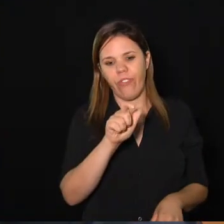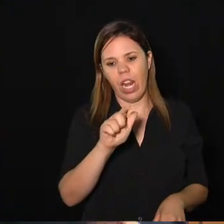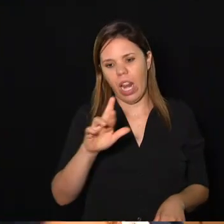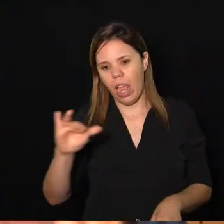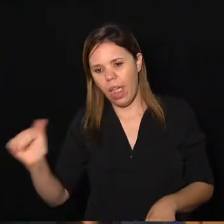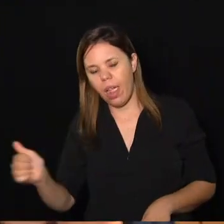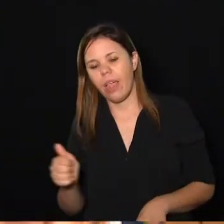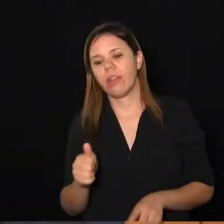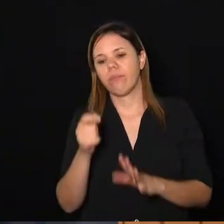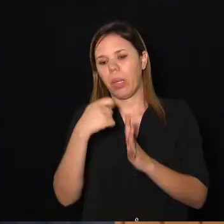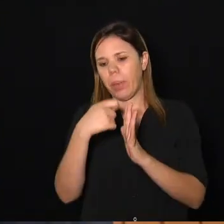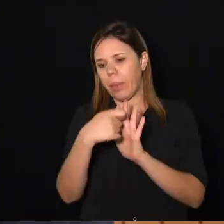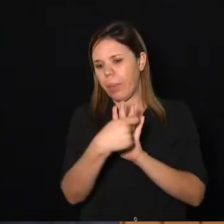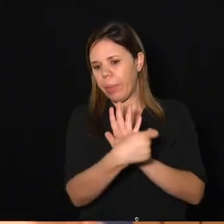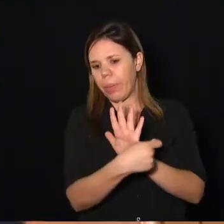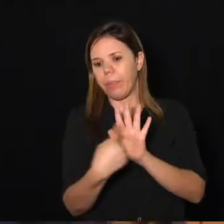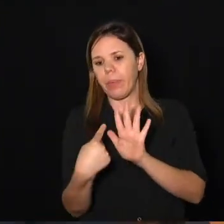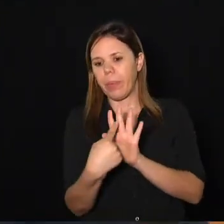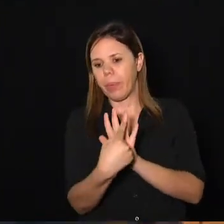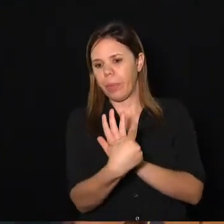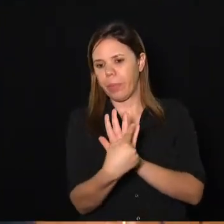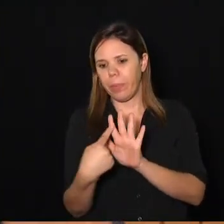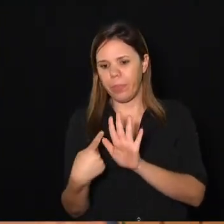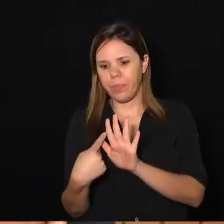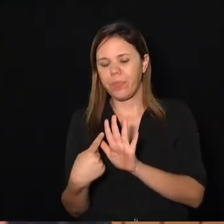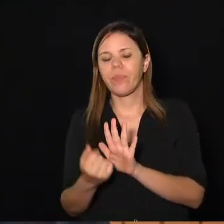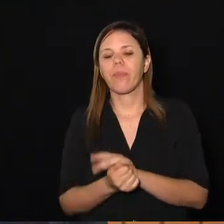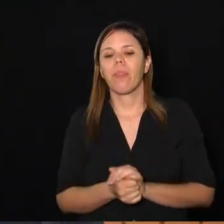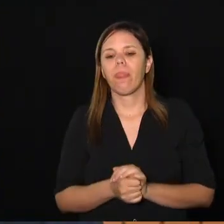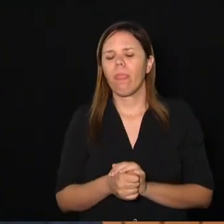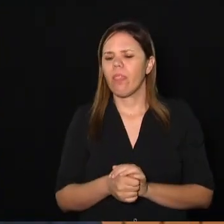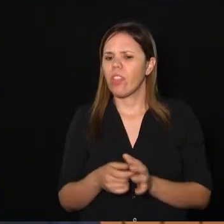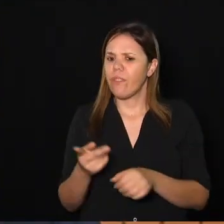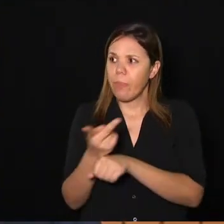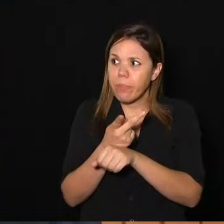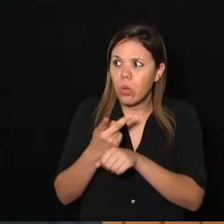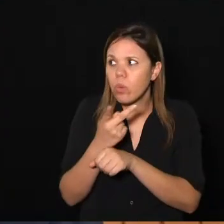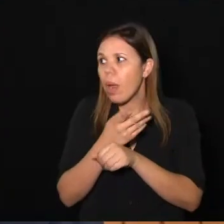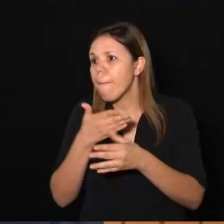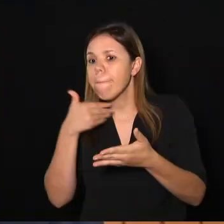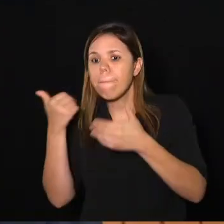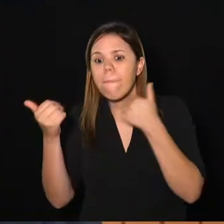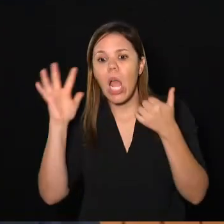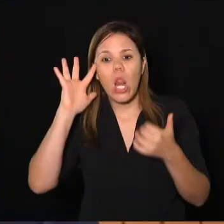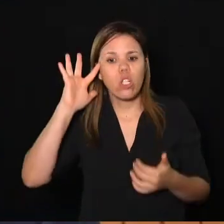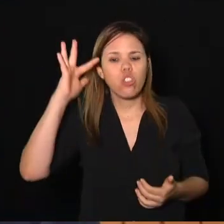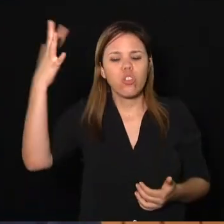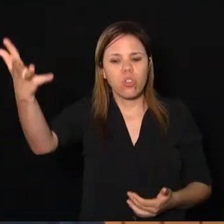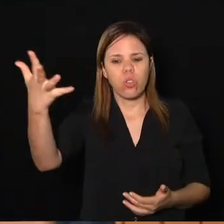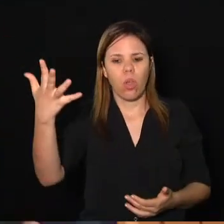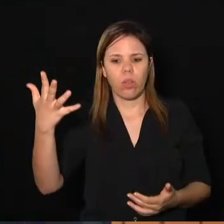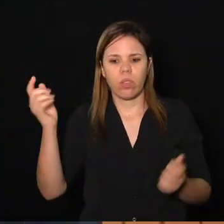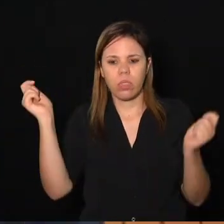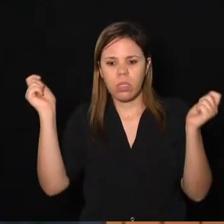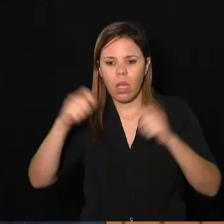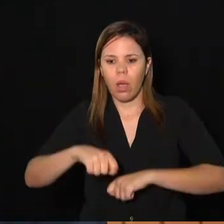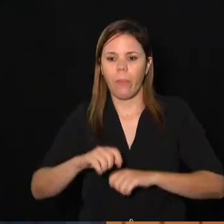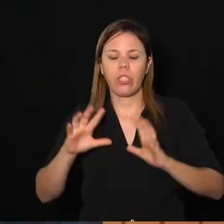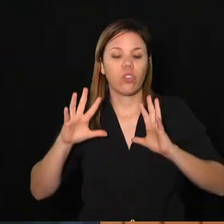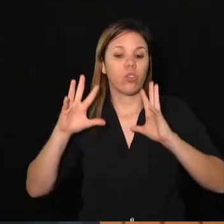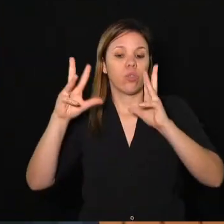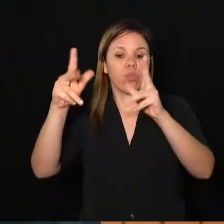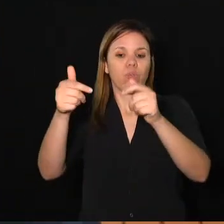que nós vamos com certeza buscar a melhor solução possível para que todos saiam